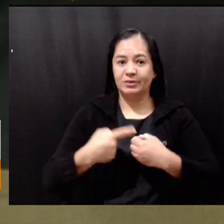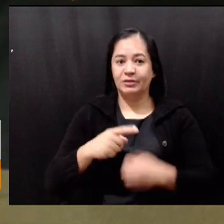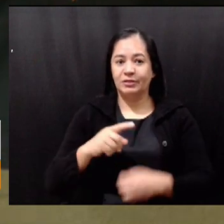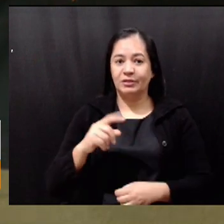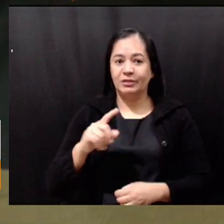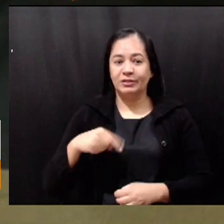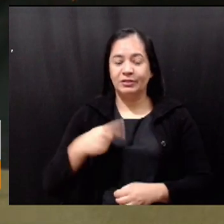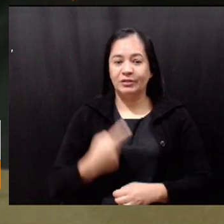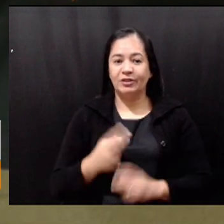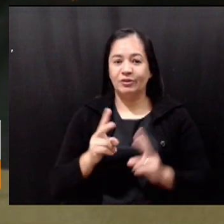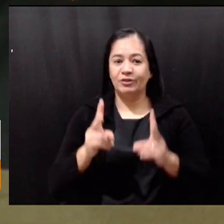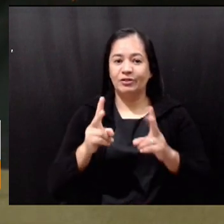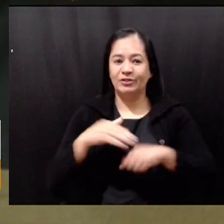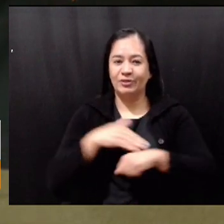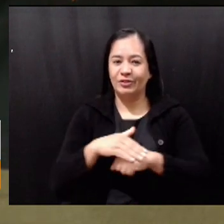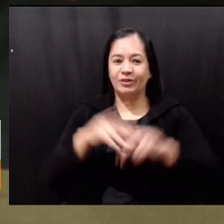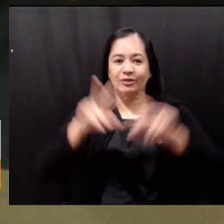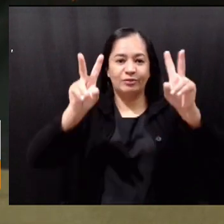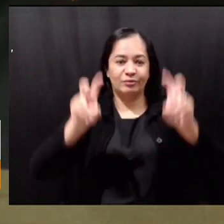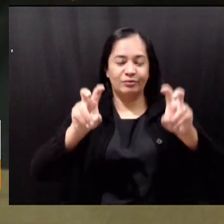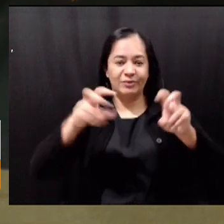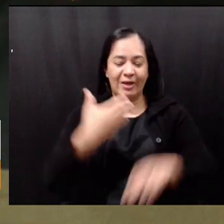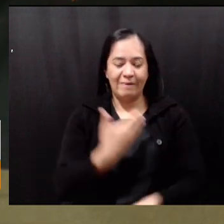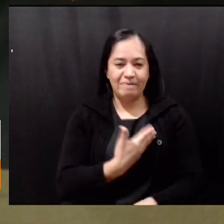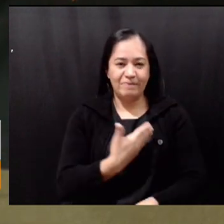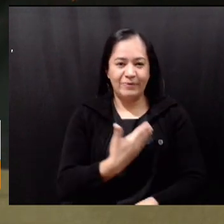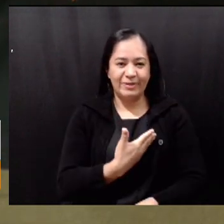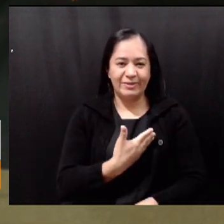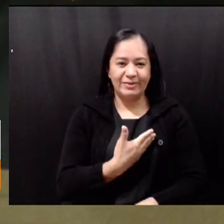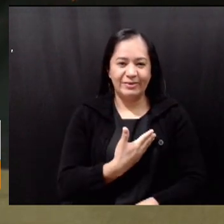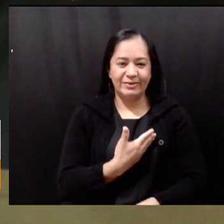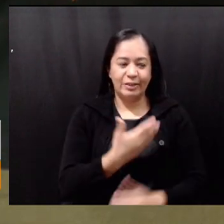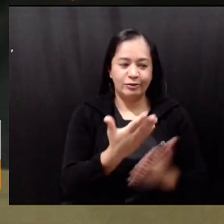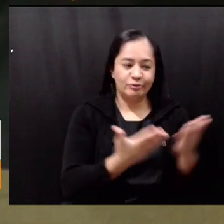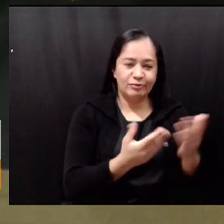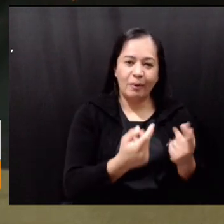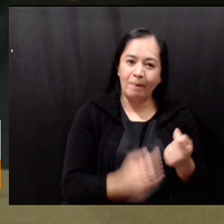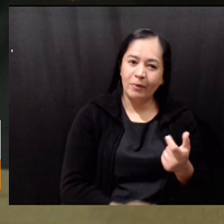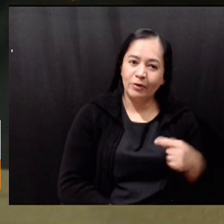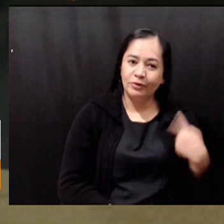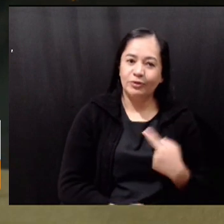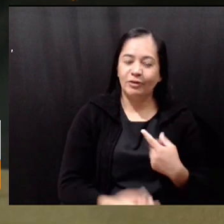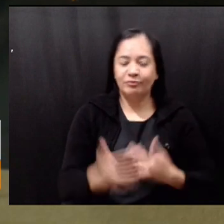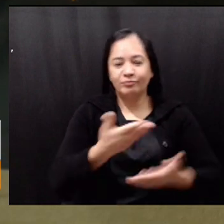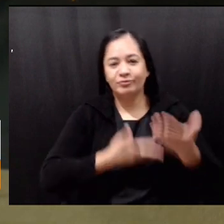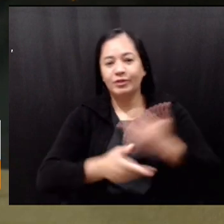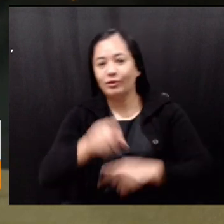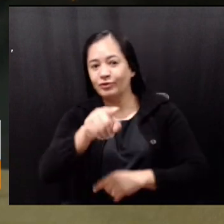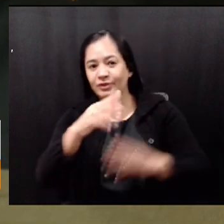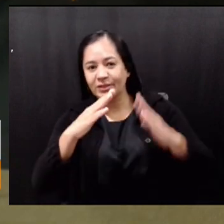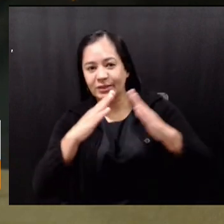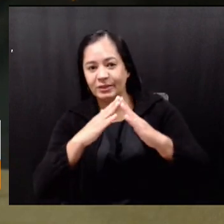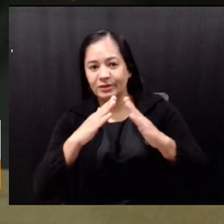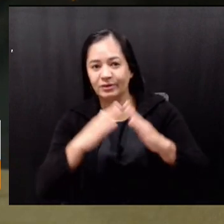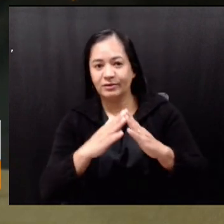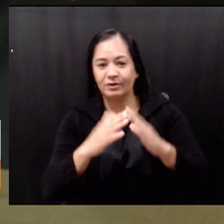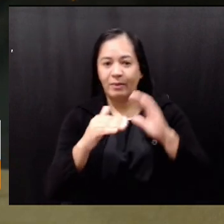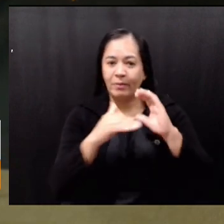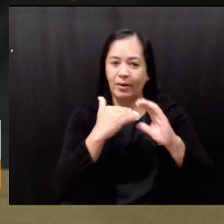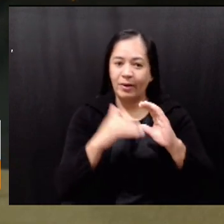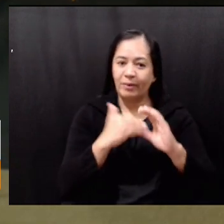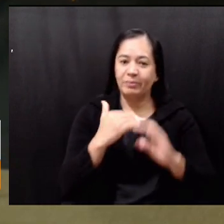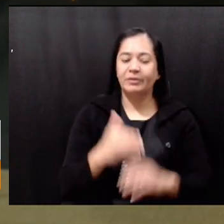conversa sobre amizade de baixa manutenção. A gente vai interagir com você que está em casa, manda a sua mensagem, o WhatsApp